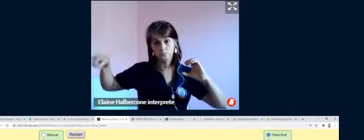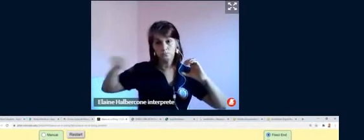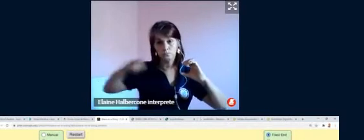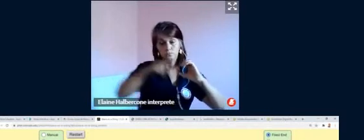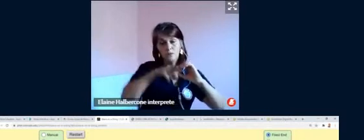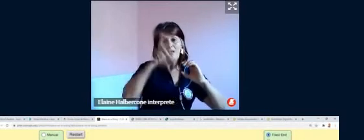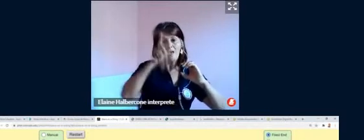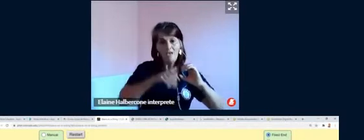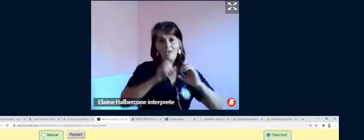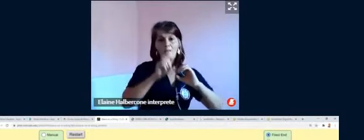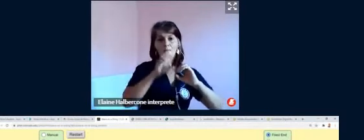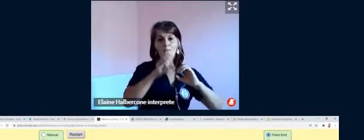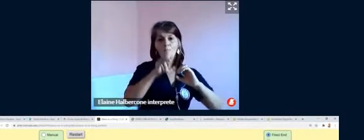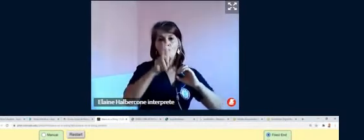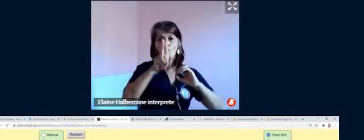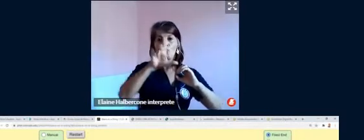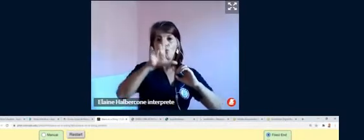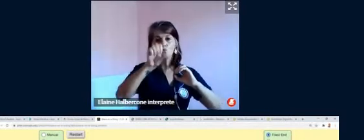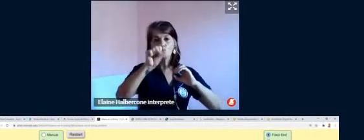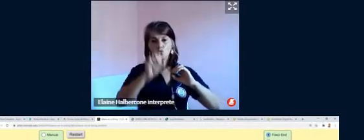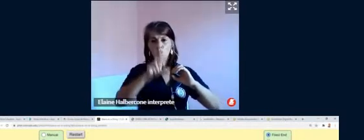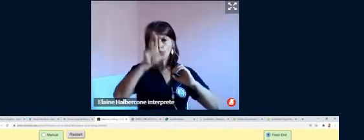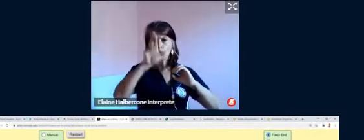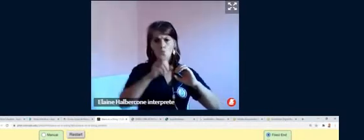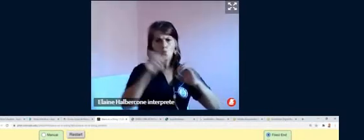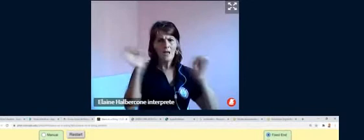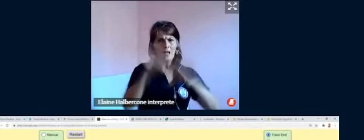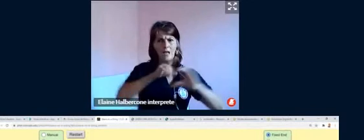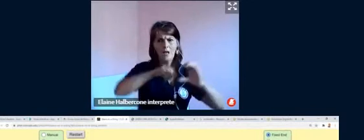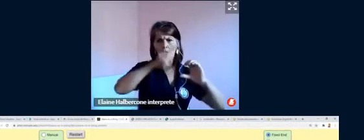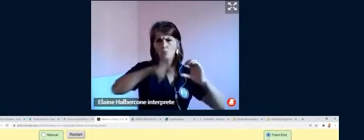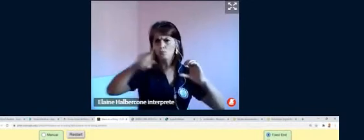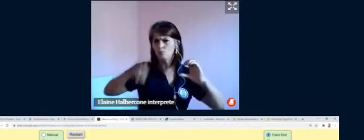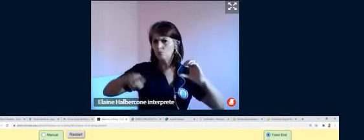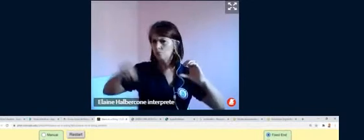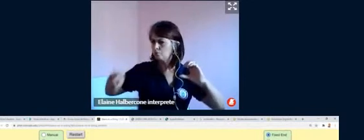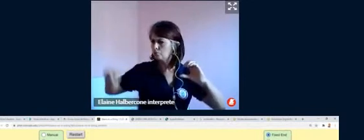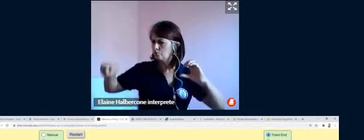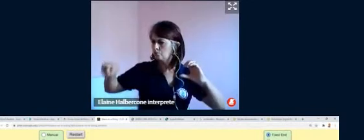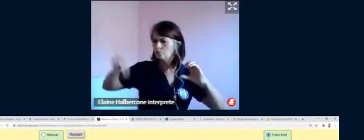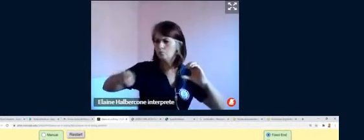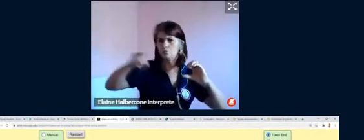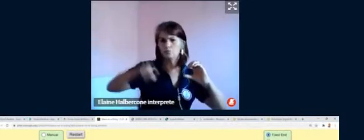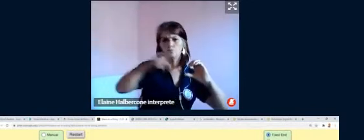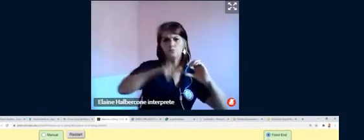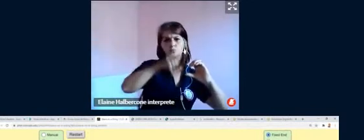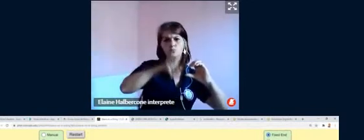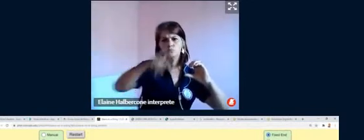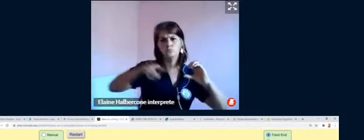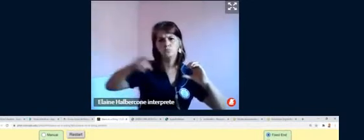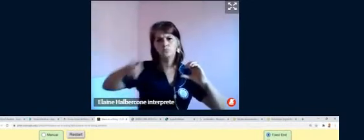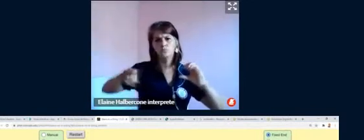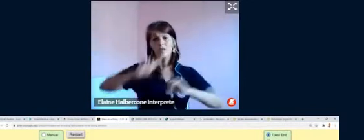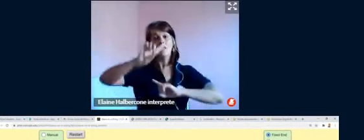este pulso não pudesse acabar nunca, não tivesse nenhum tipo de dissipação de energia, era isso que aconteceria.